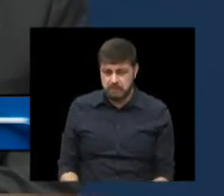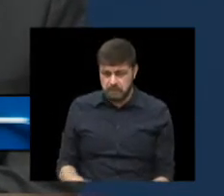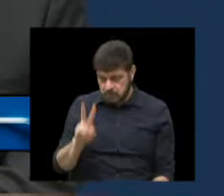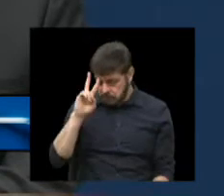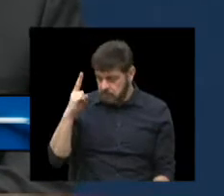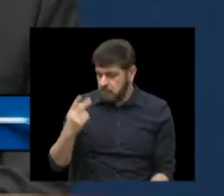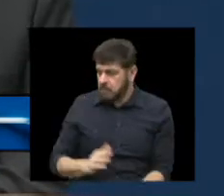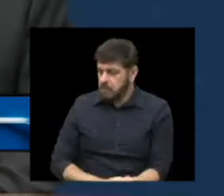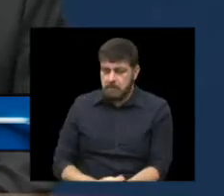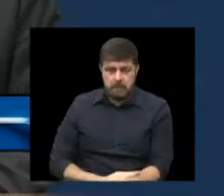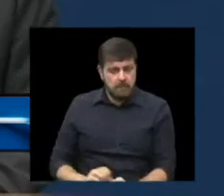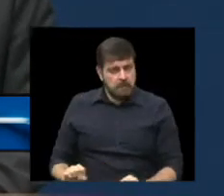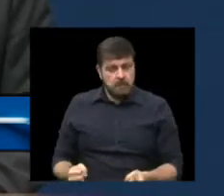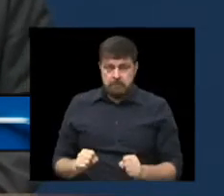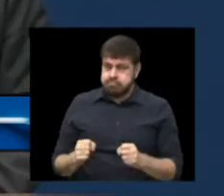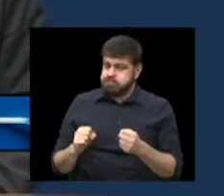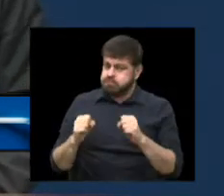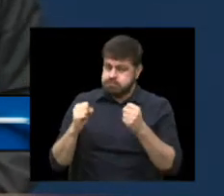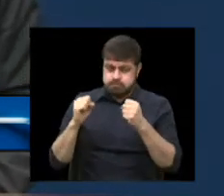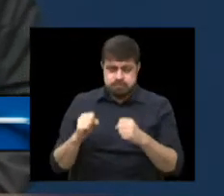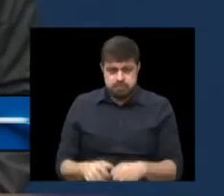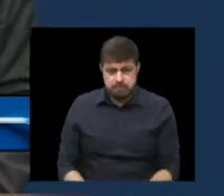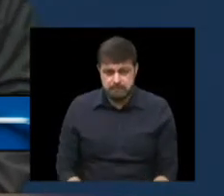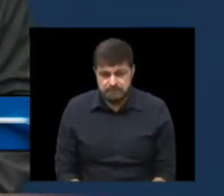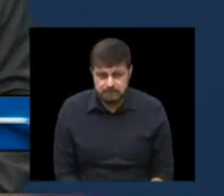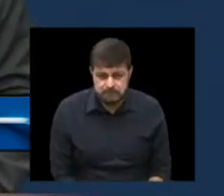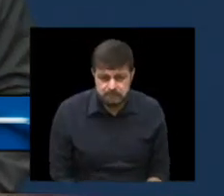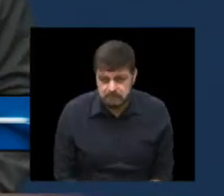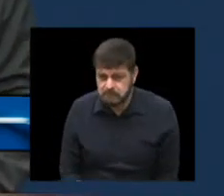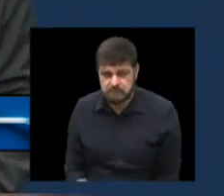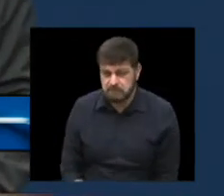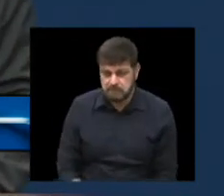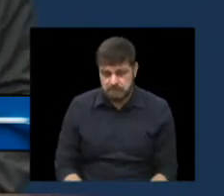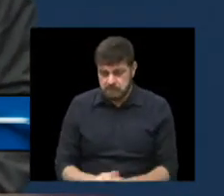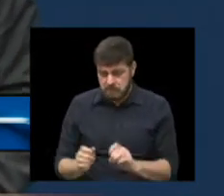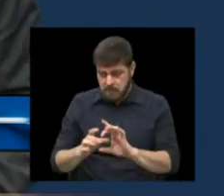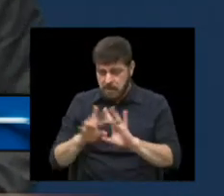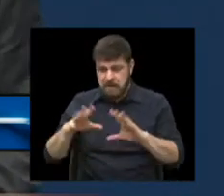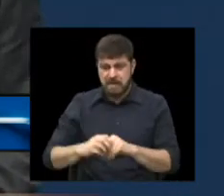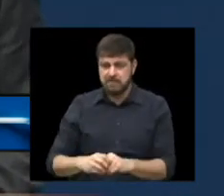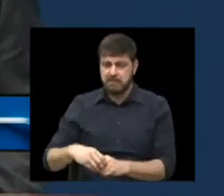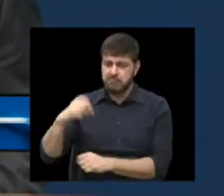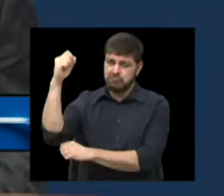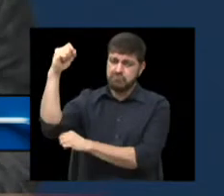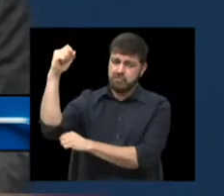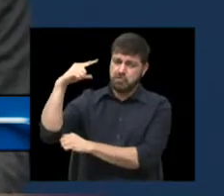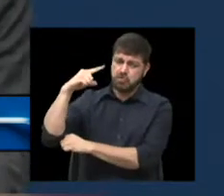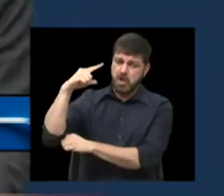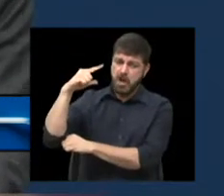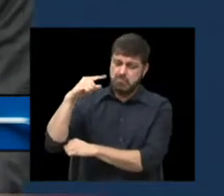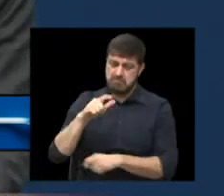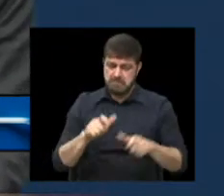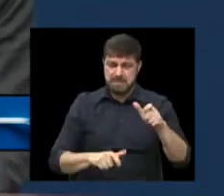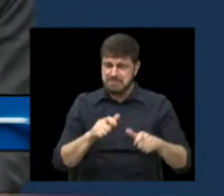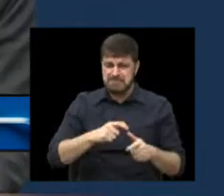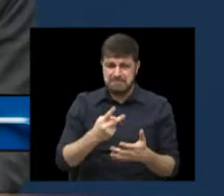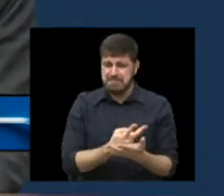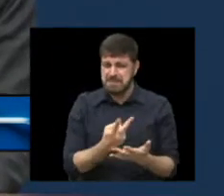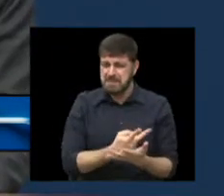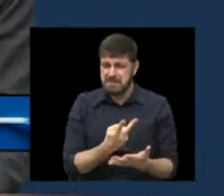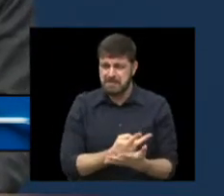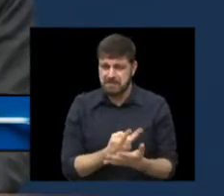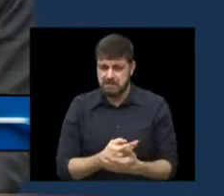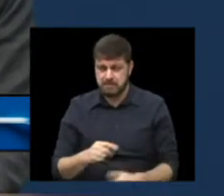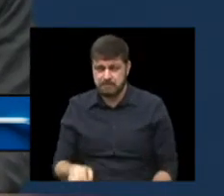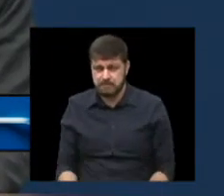revoltante. É algo revoltante, e isso à luz do dia. A reforma no Centro de Convivência já